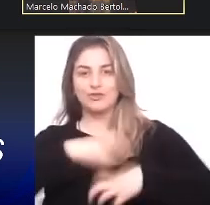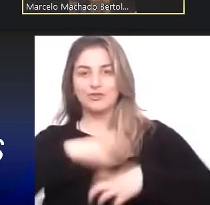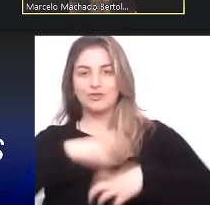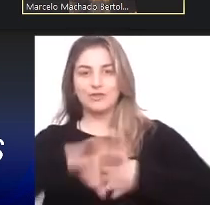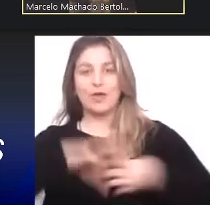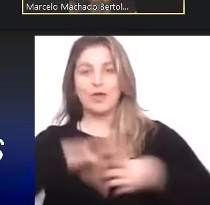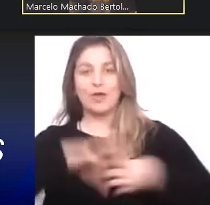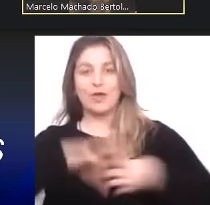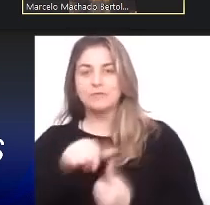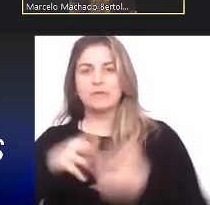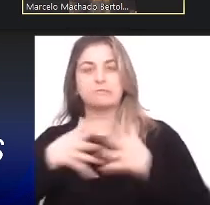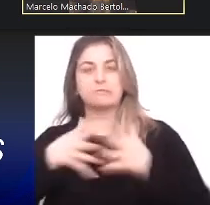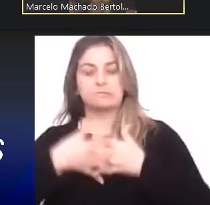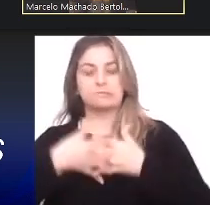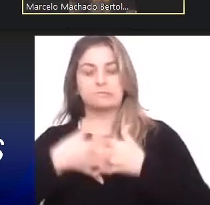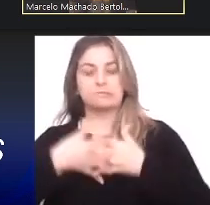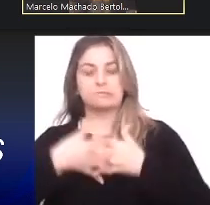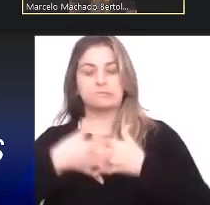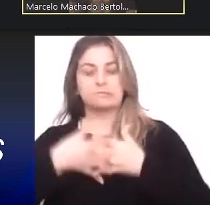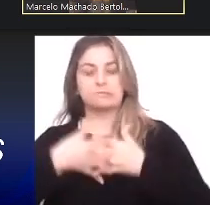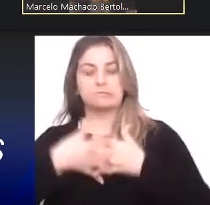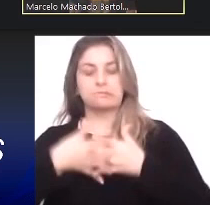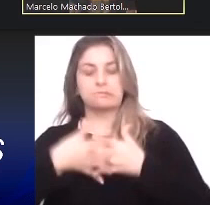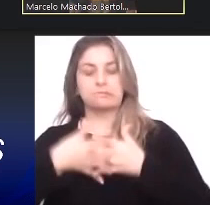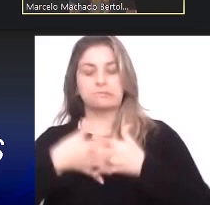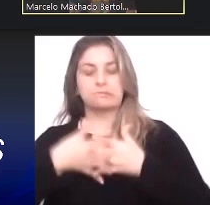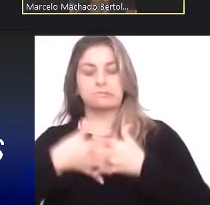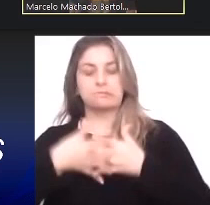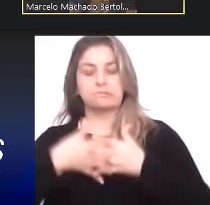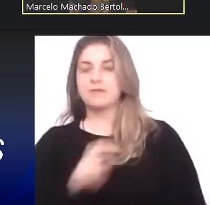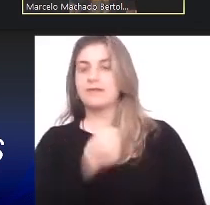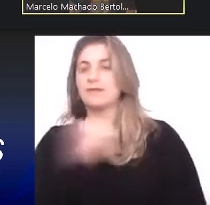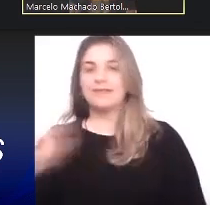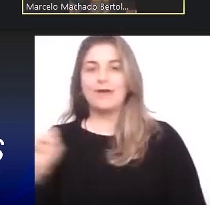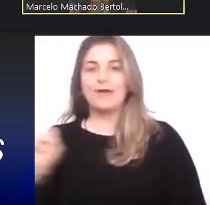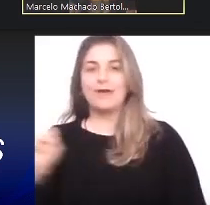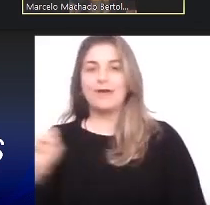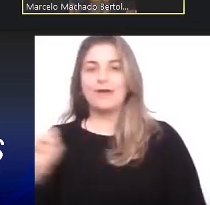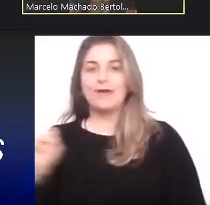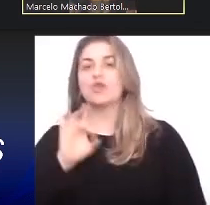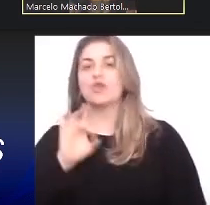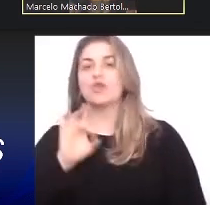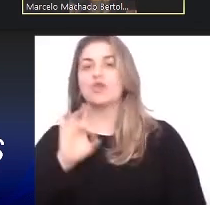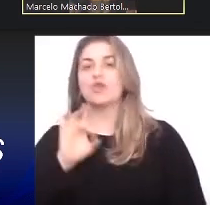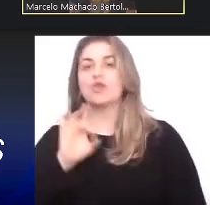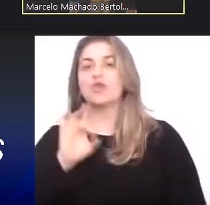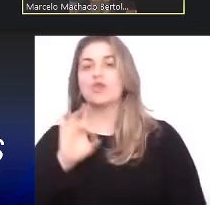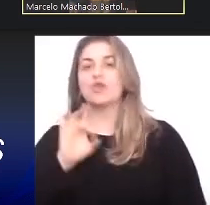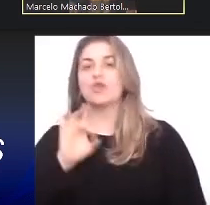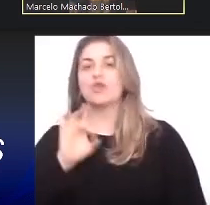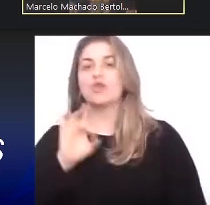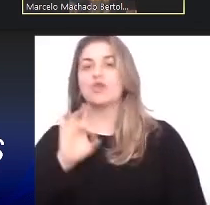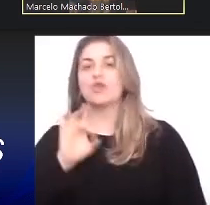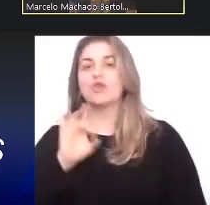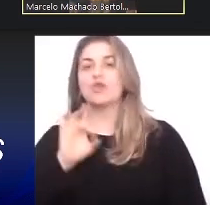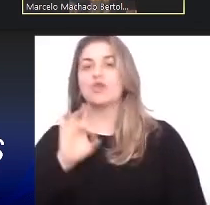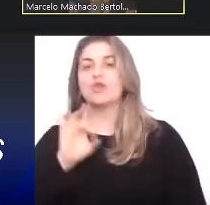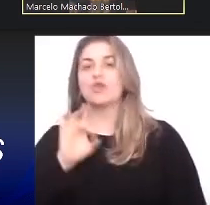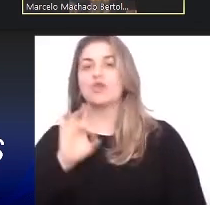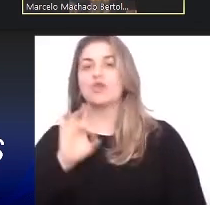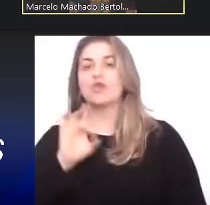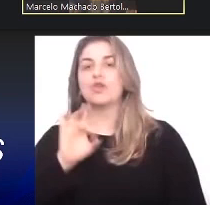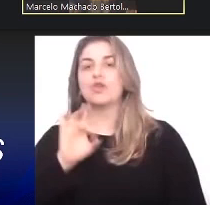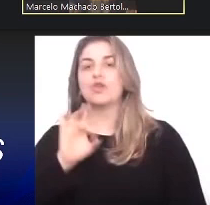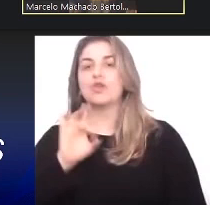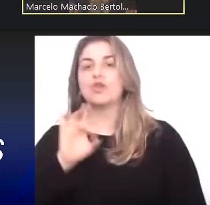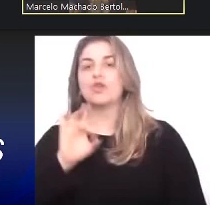complexo que a resposta não está apenas em uma frente. Não será o agente privado,